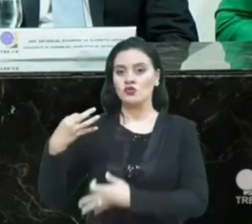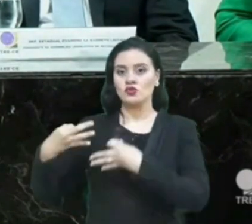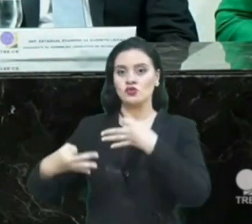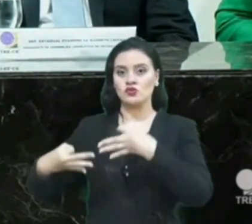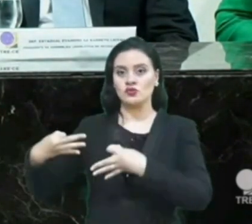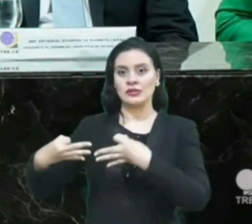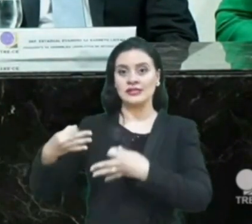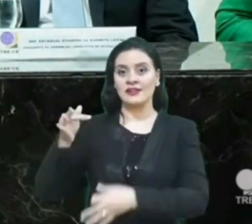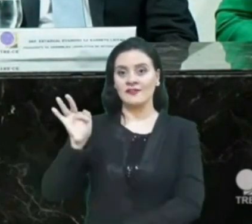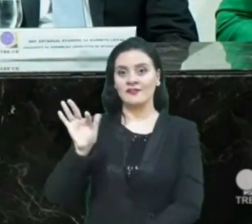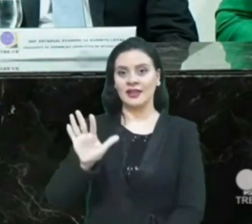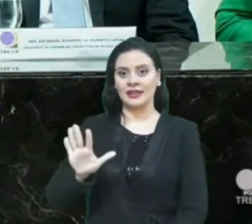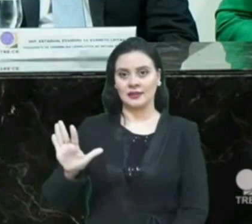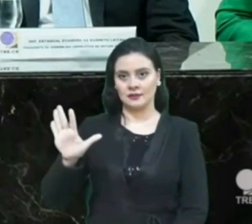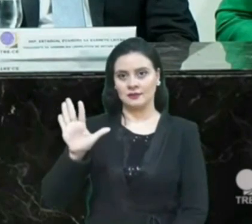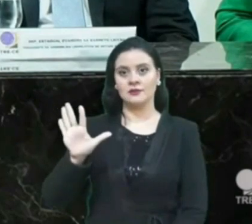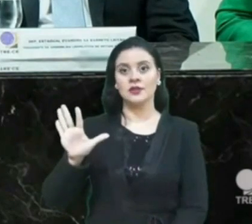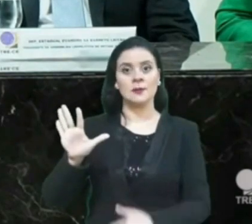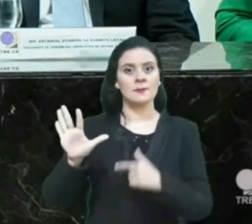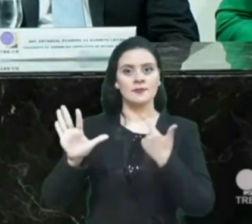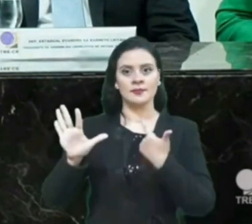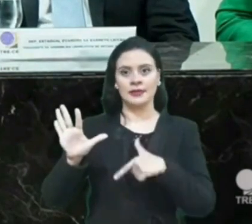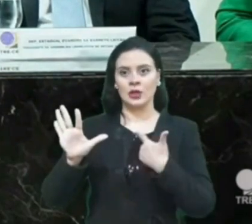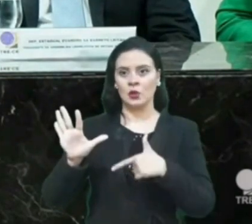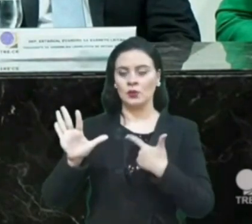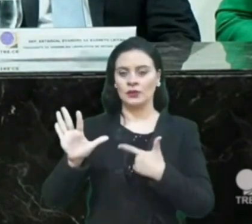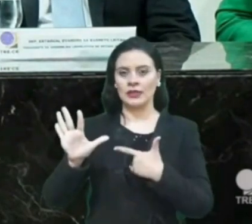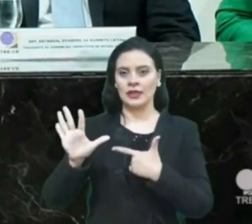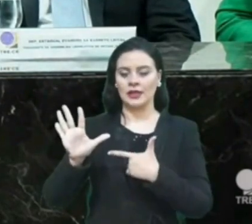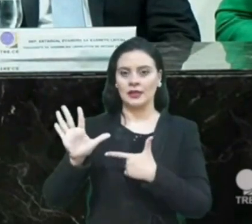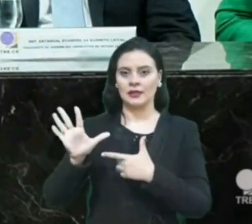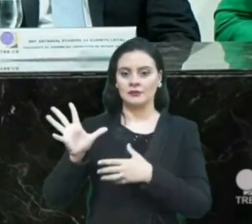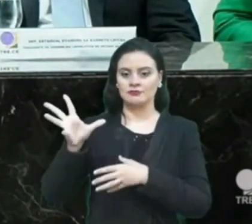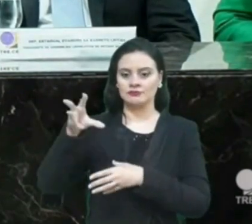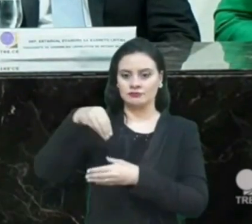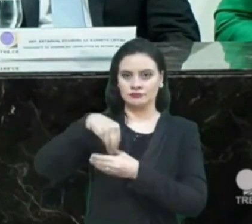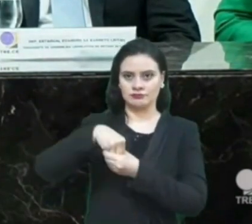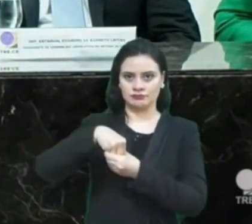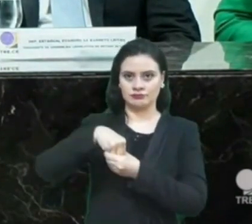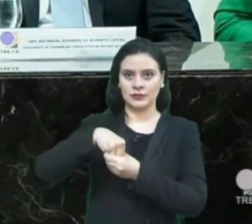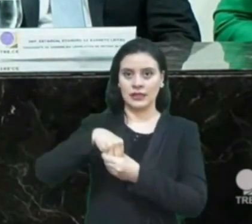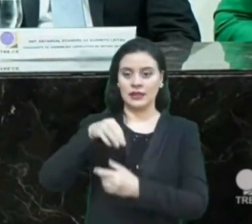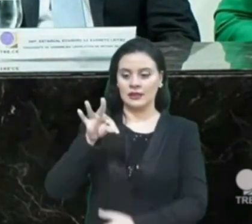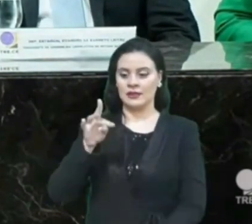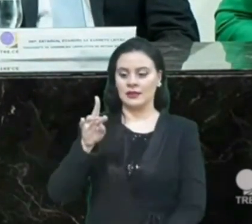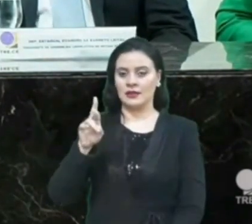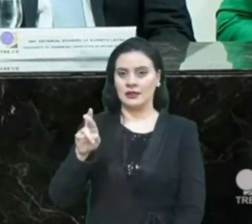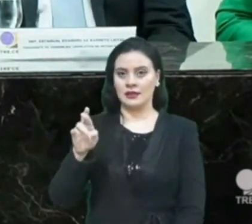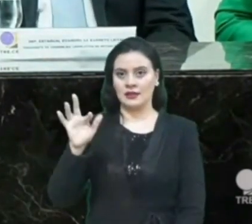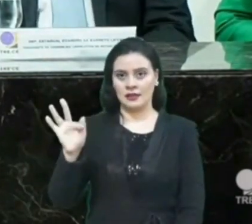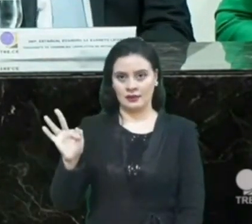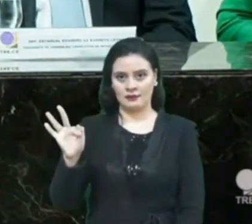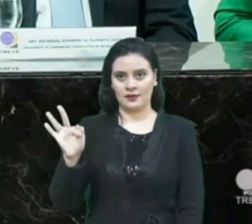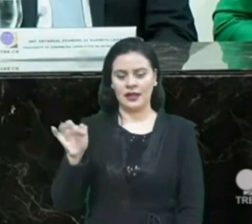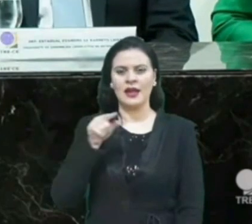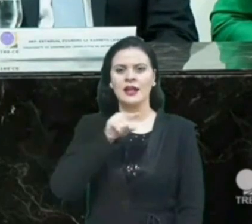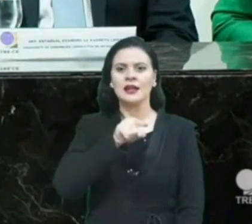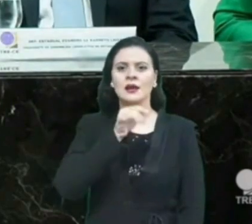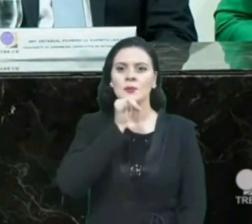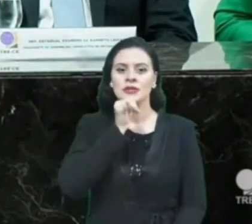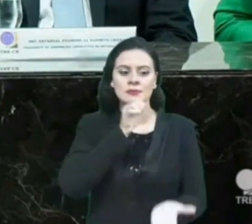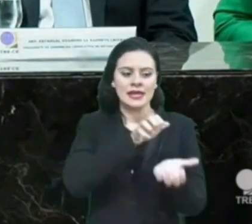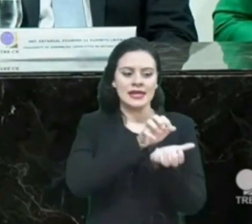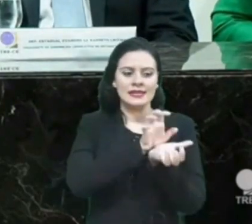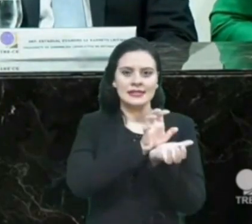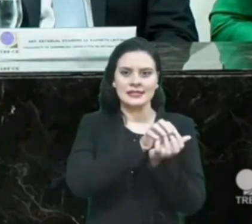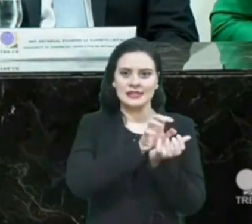tem sede do TRF. No caso, Recife, a composição muda